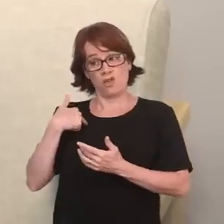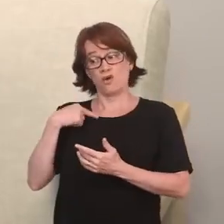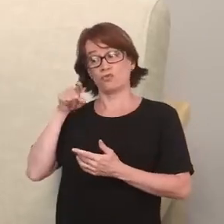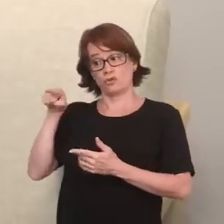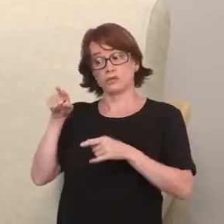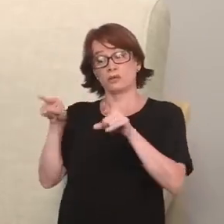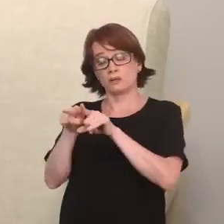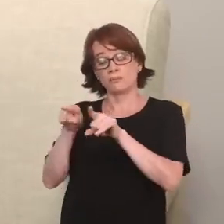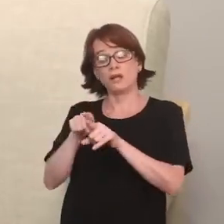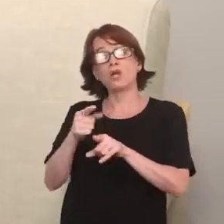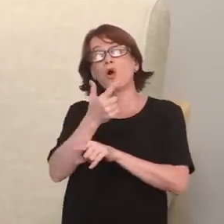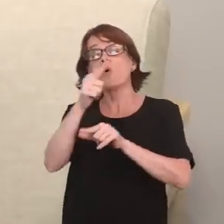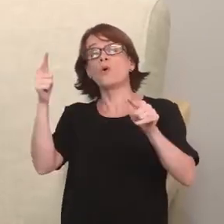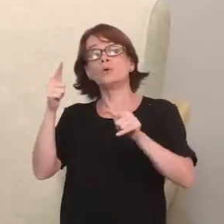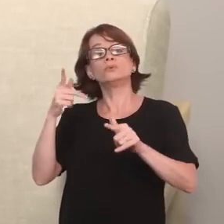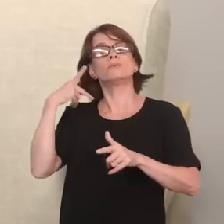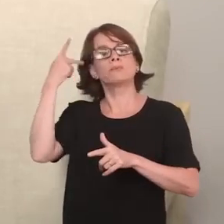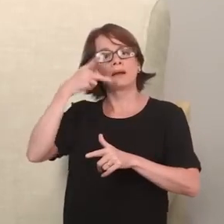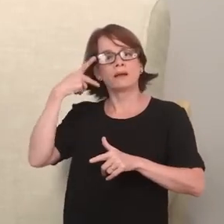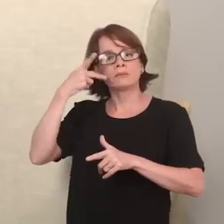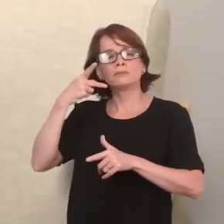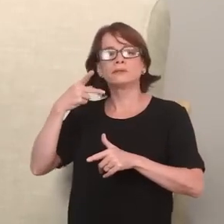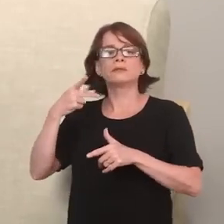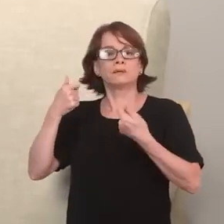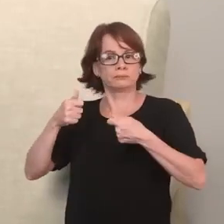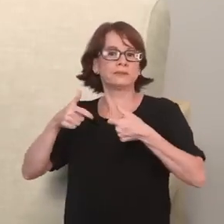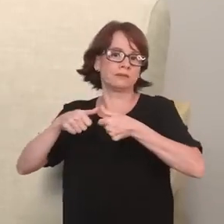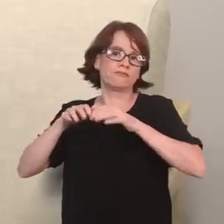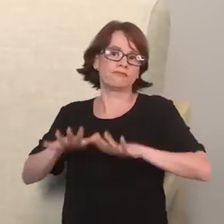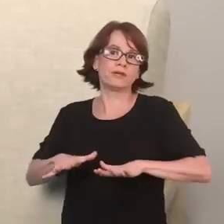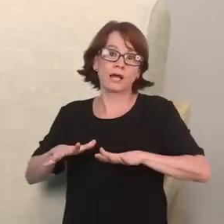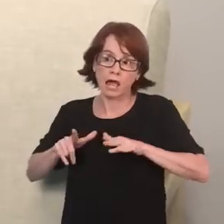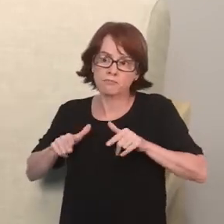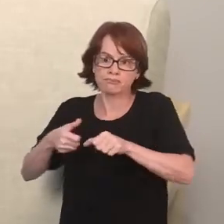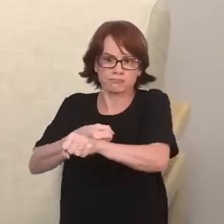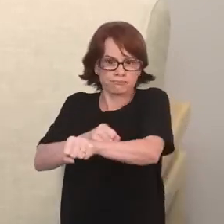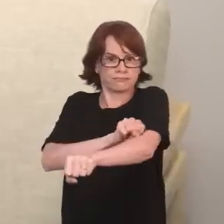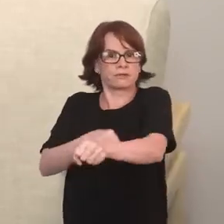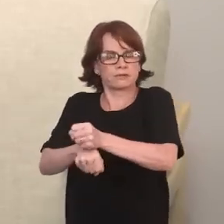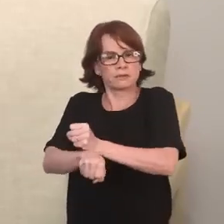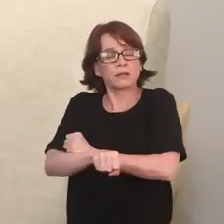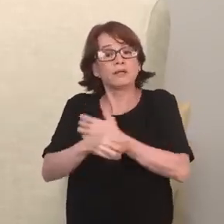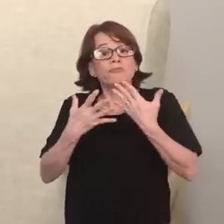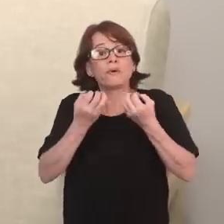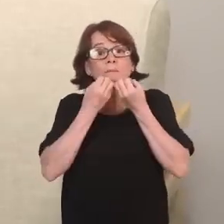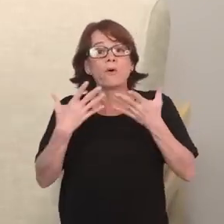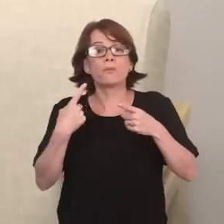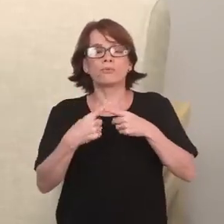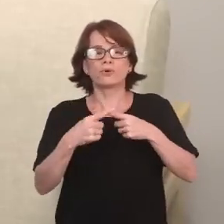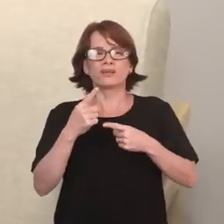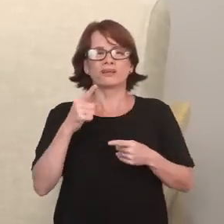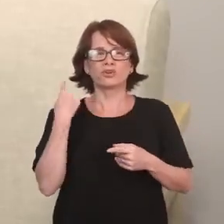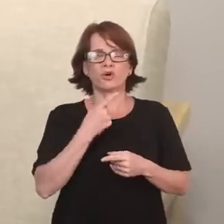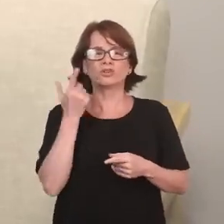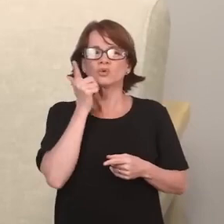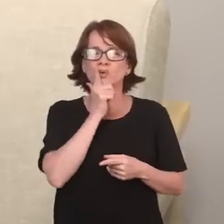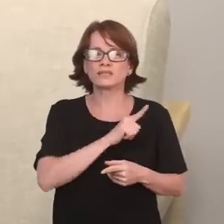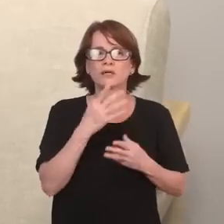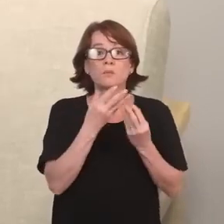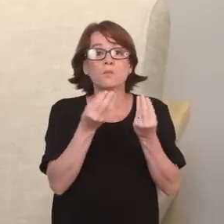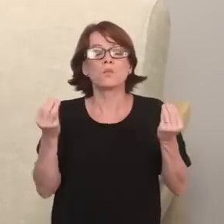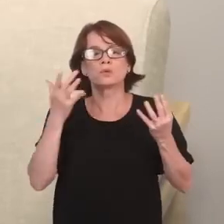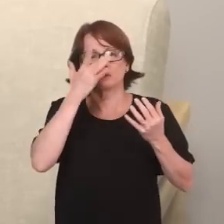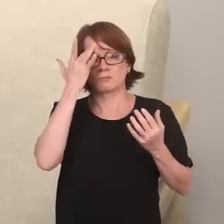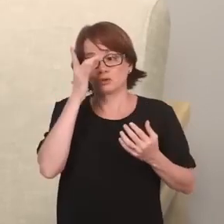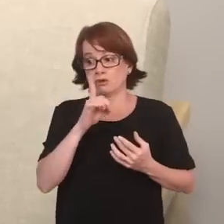outros parlamentares. E o bom é que a gente conseguiu eleger muita gente da direita, um partido grande, uma oposição